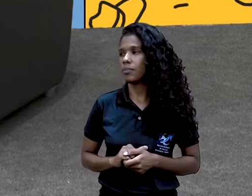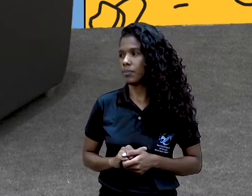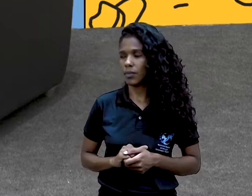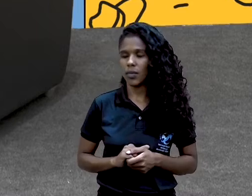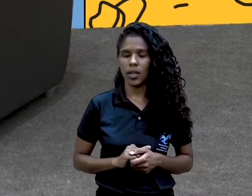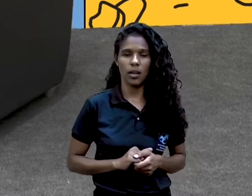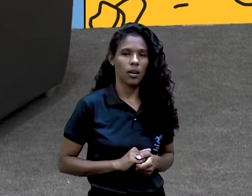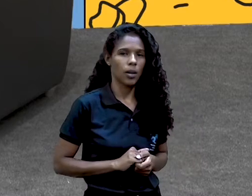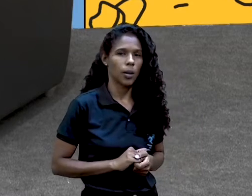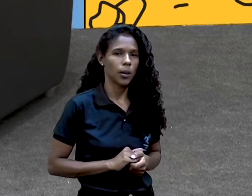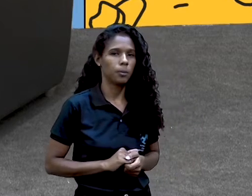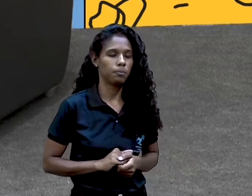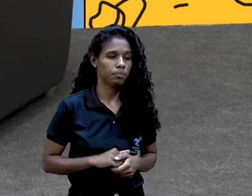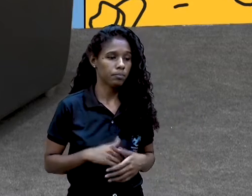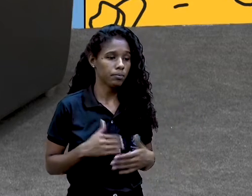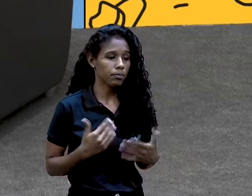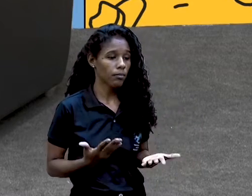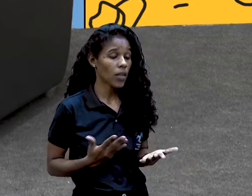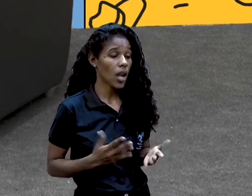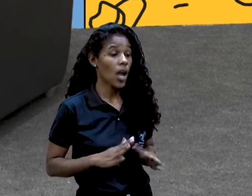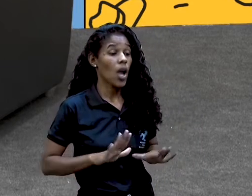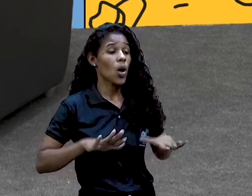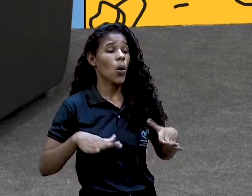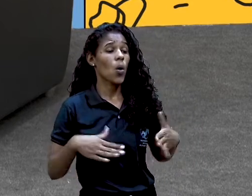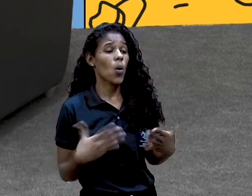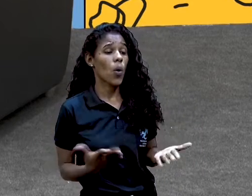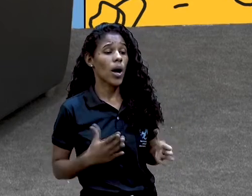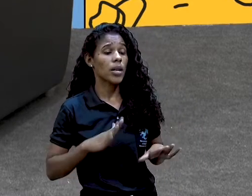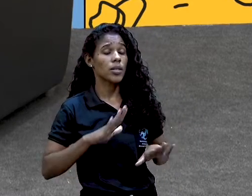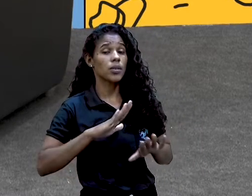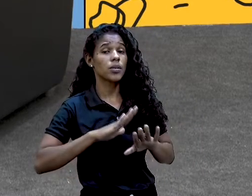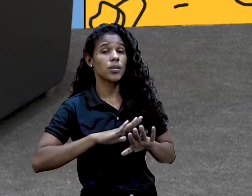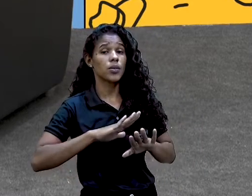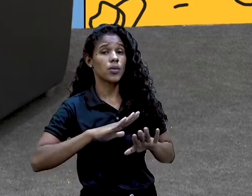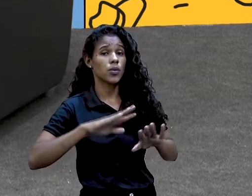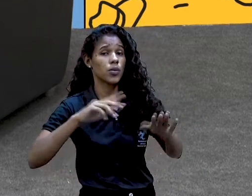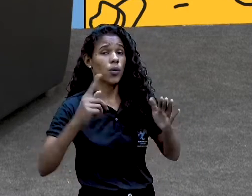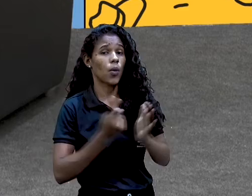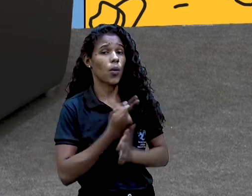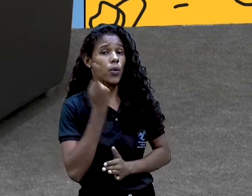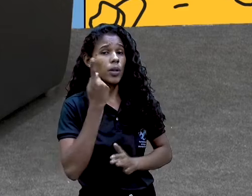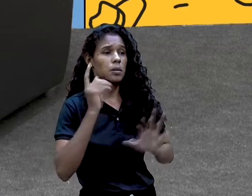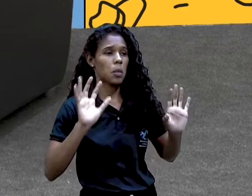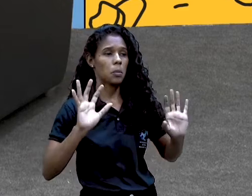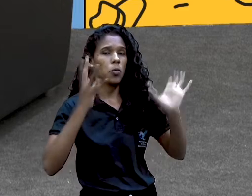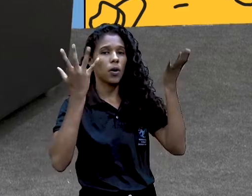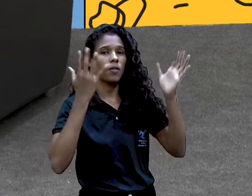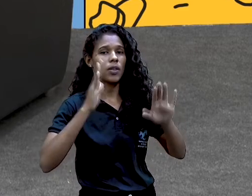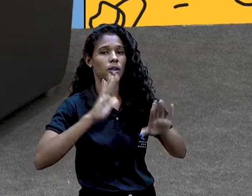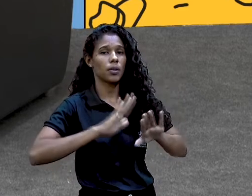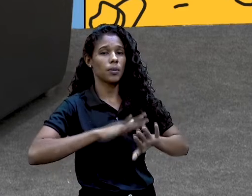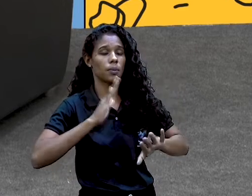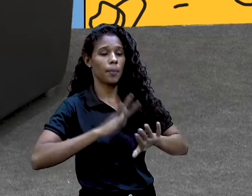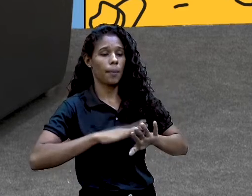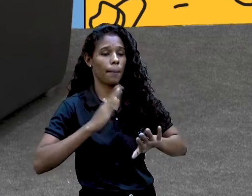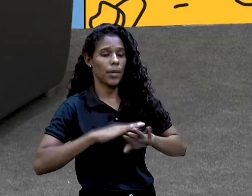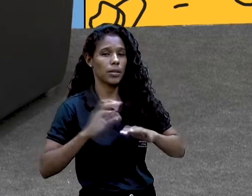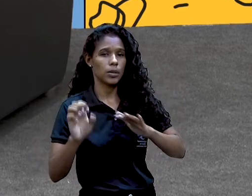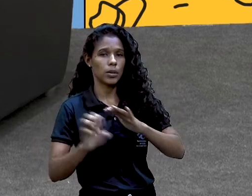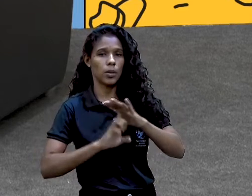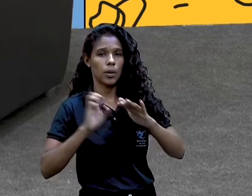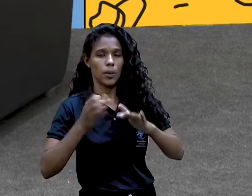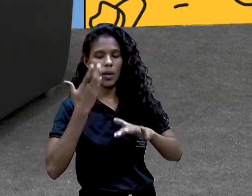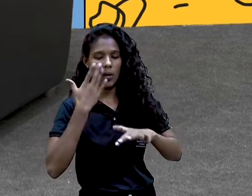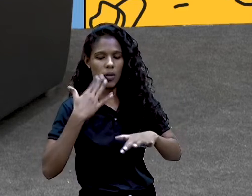empreendedorismo infantil? Então, Sofia, eu procurei trazer aqui para contar para vocês alguns exemplos, seja no